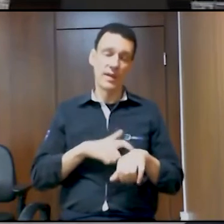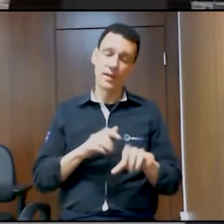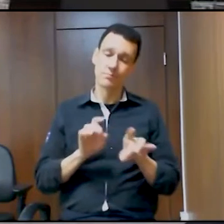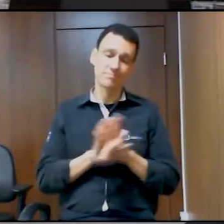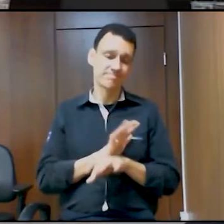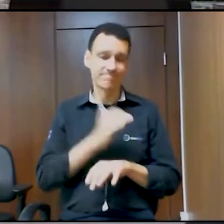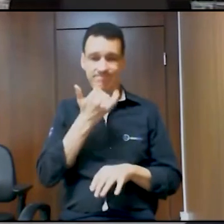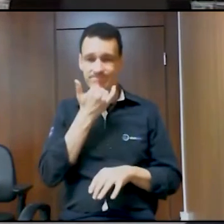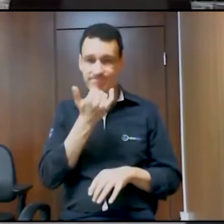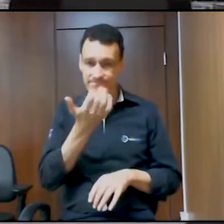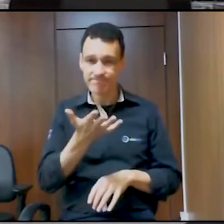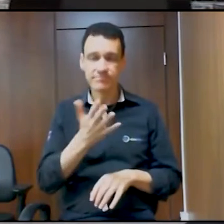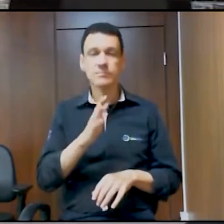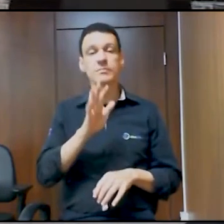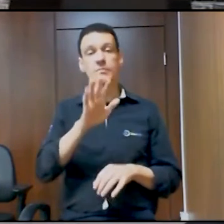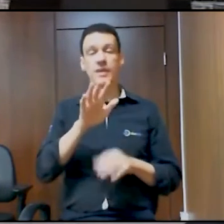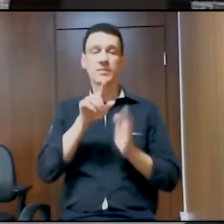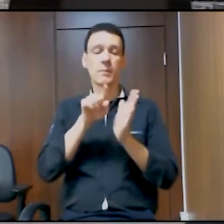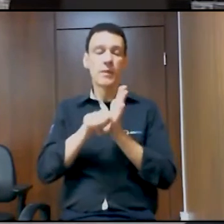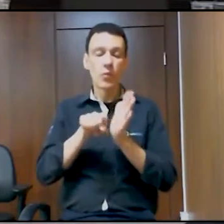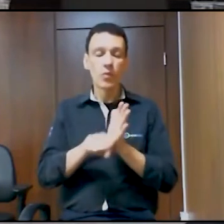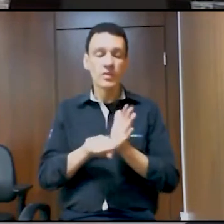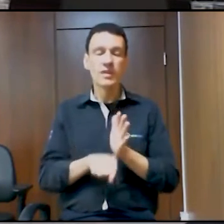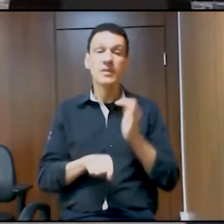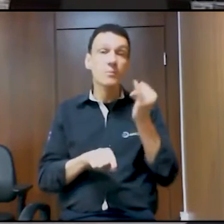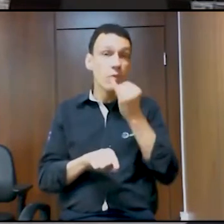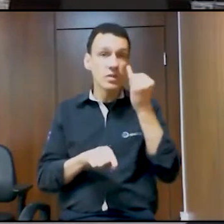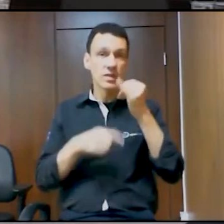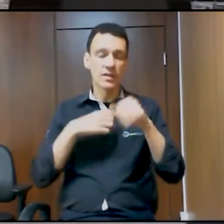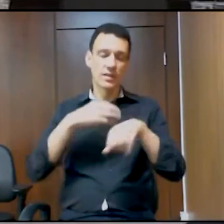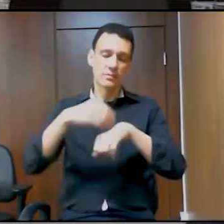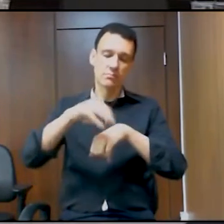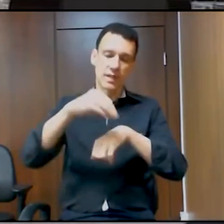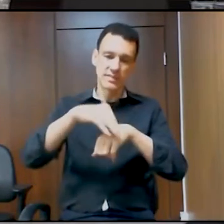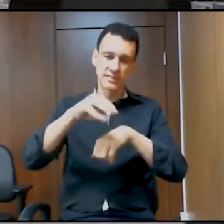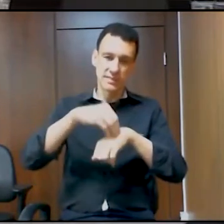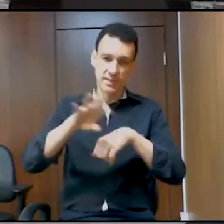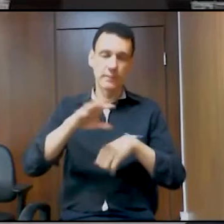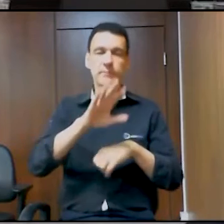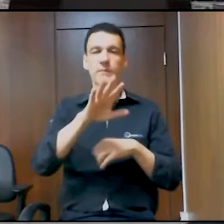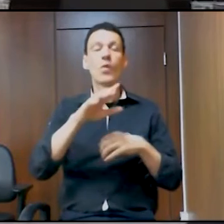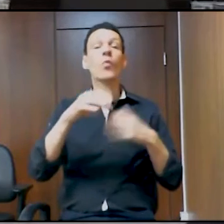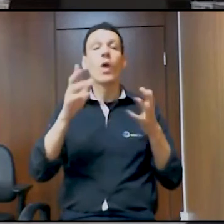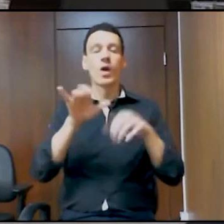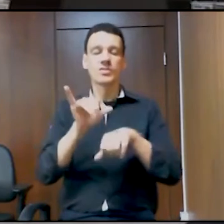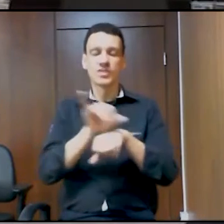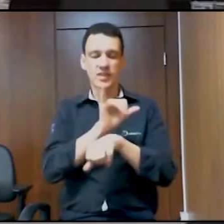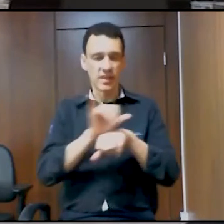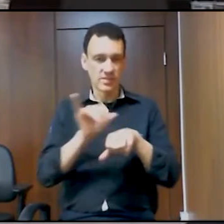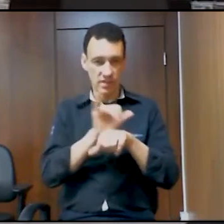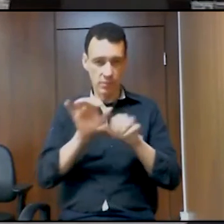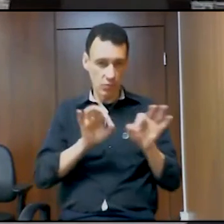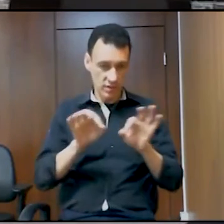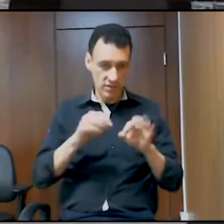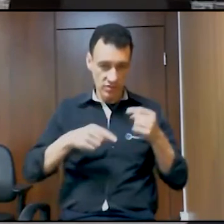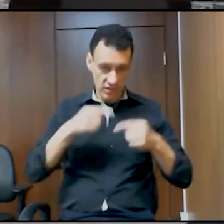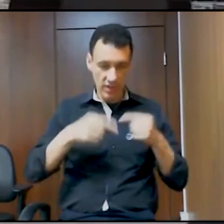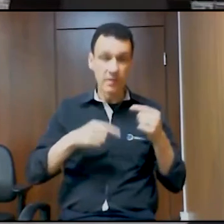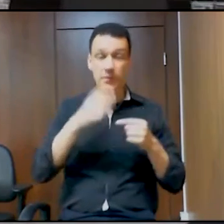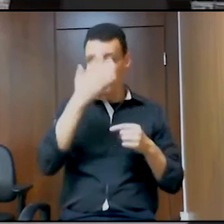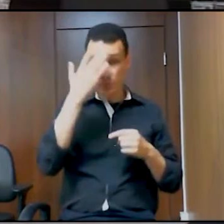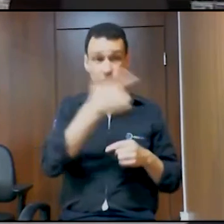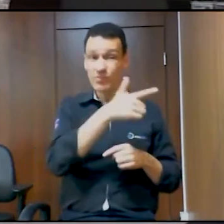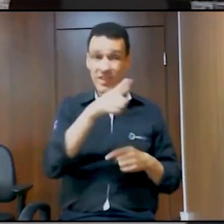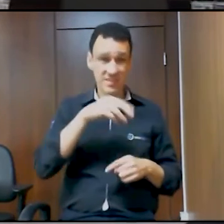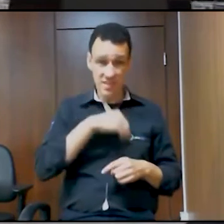acho que assim, as perguntas fundamentais que eu queria trazer essa, já falei, quais as estratégias da política para quem não tem renda? A outra pergunta